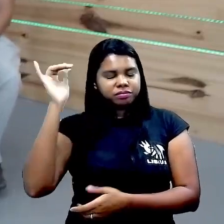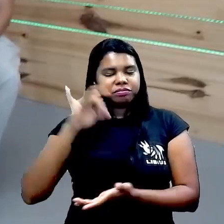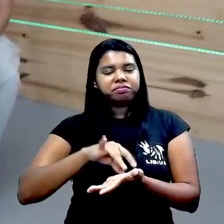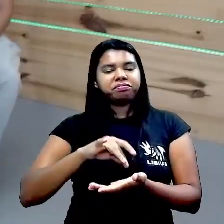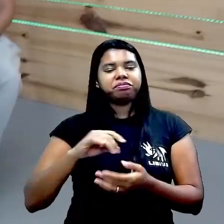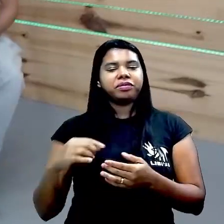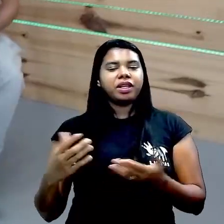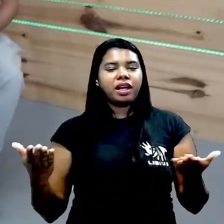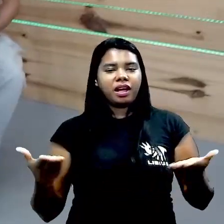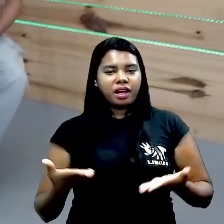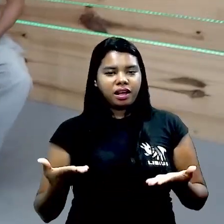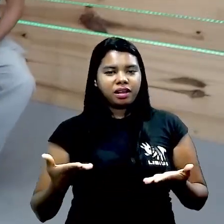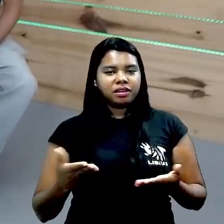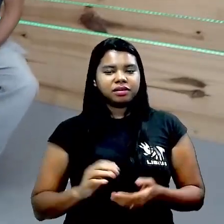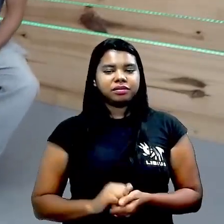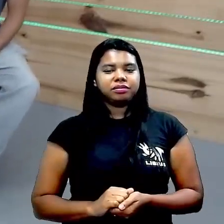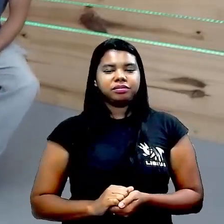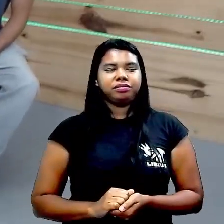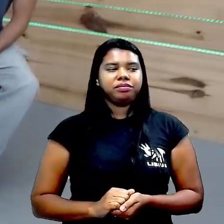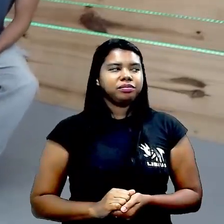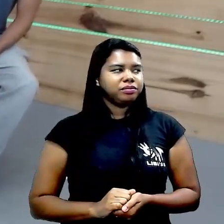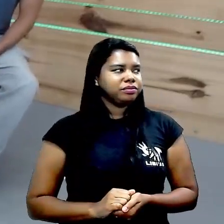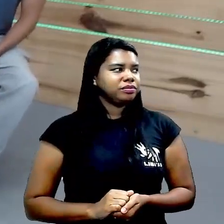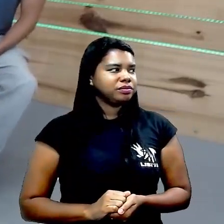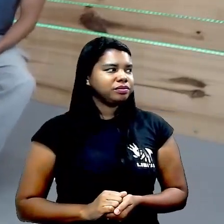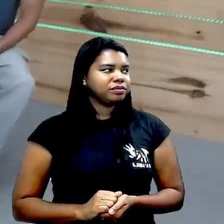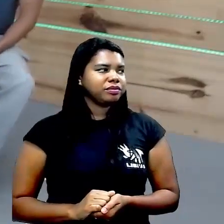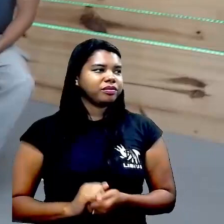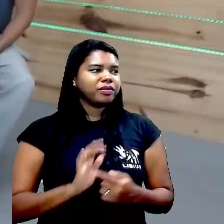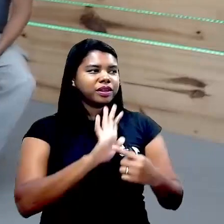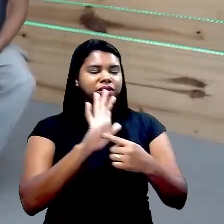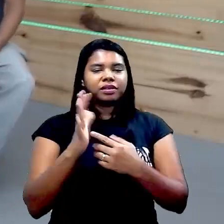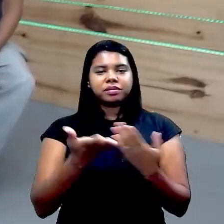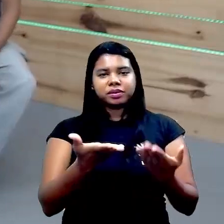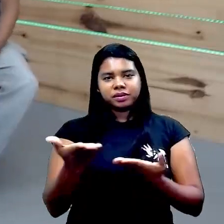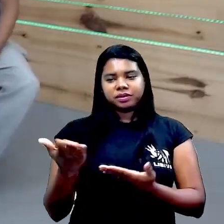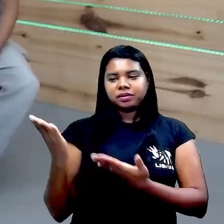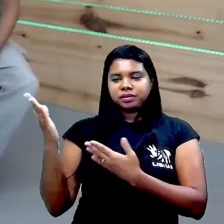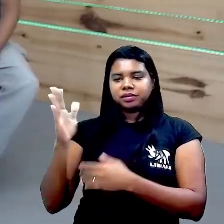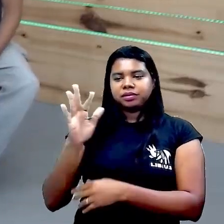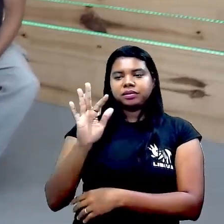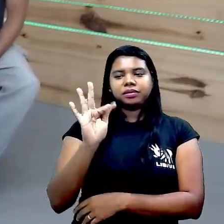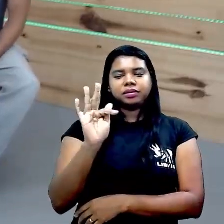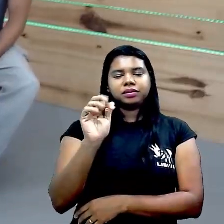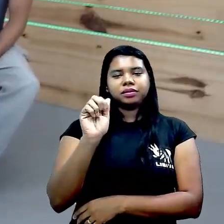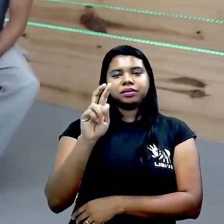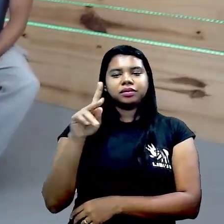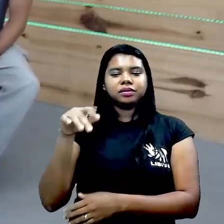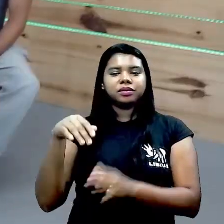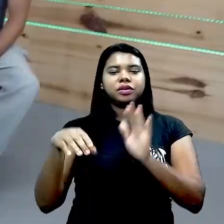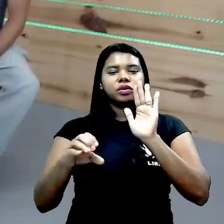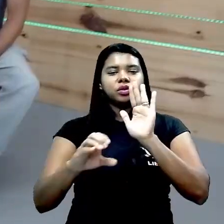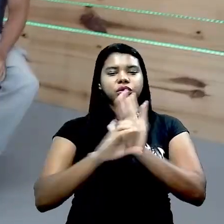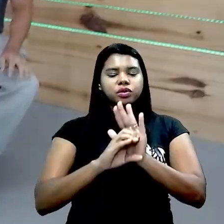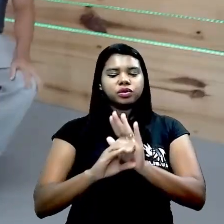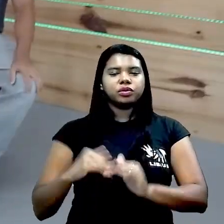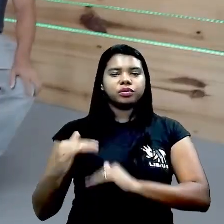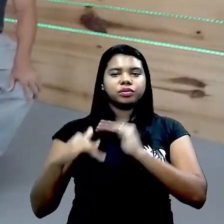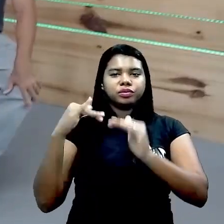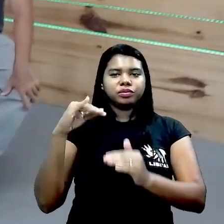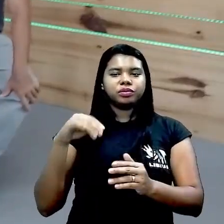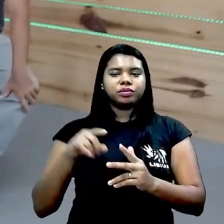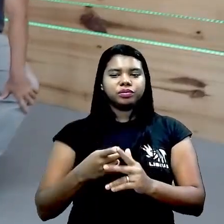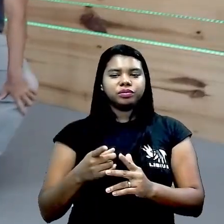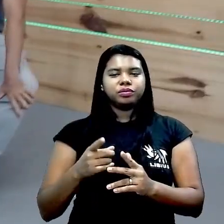A gente vai fazer uma simulação aqui, o Wagner vai apresentar os códigos que ele desenvolveu. Para vocês terem